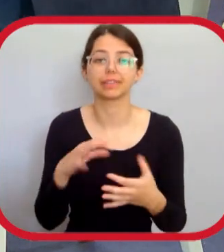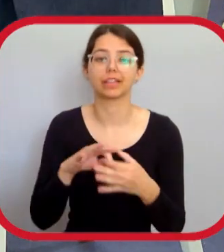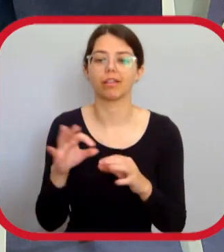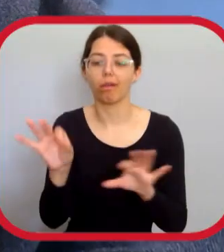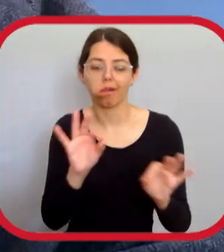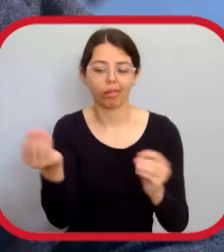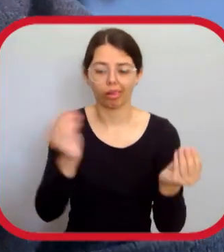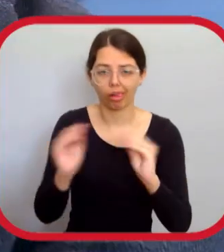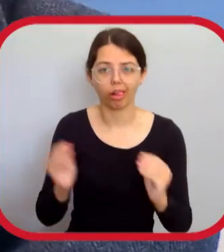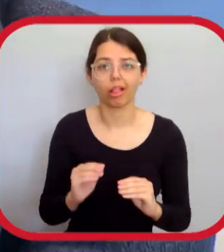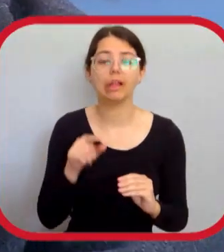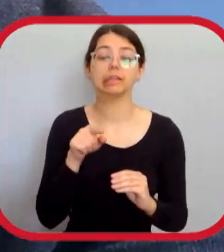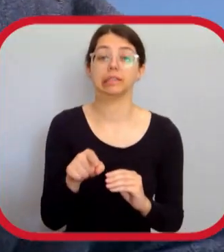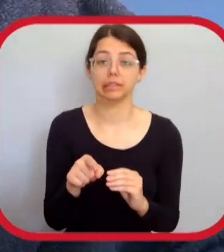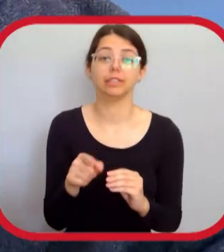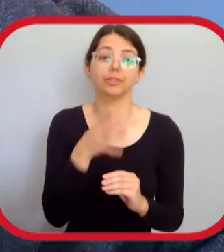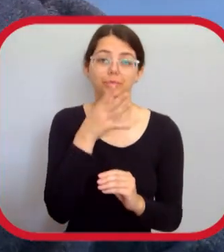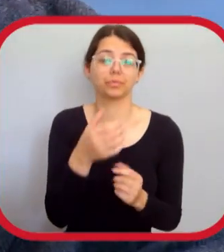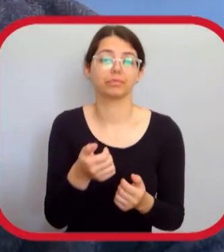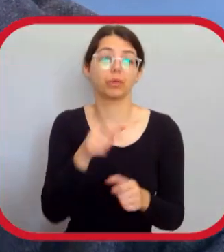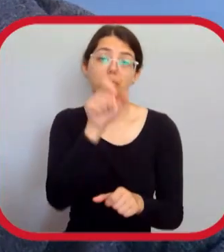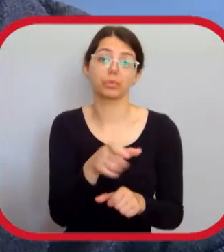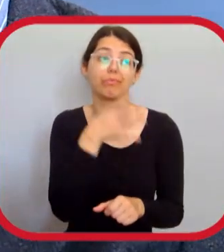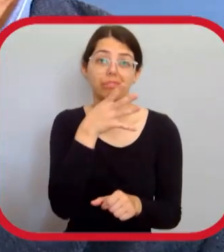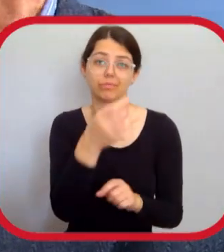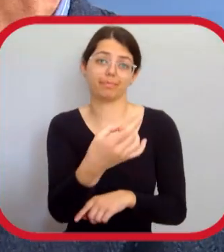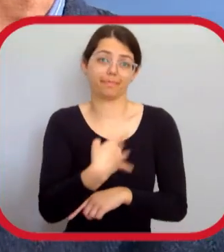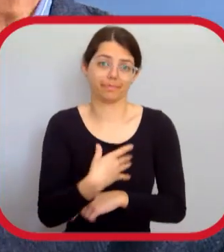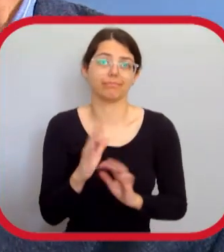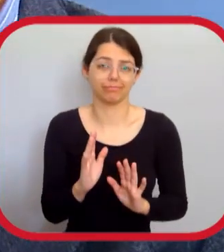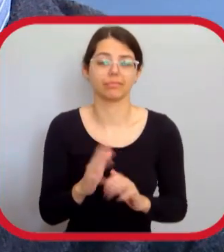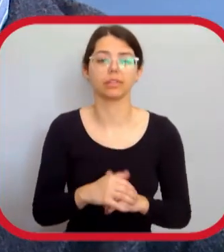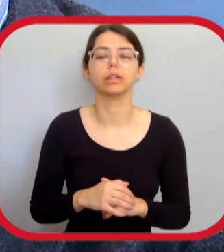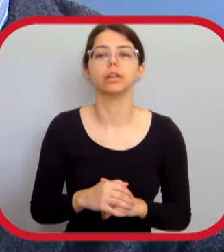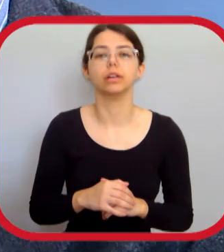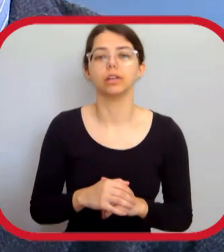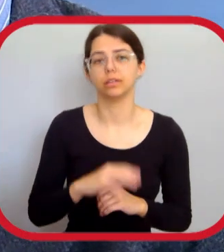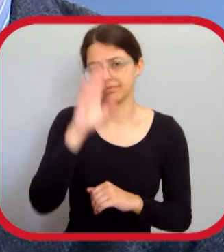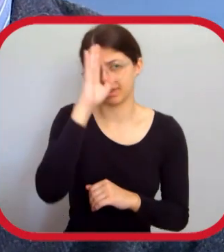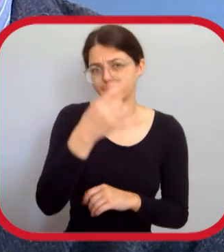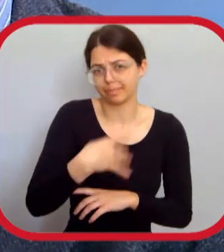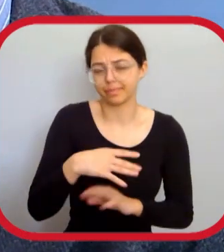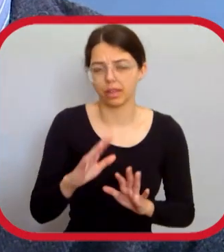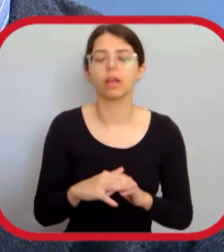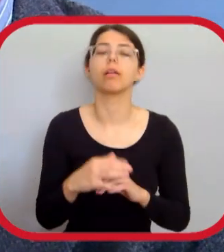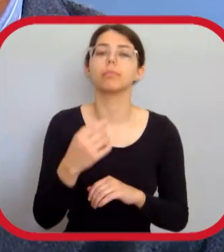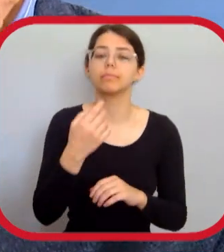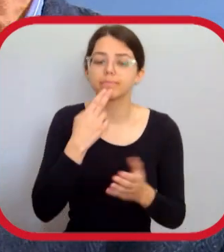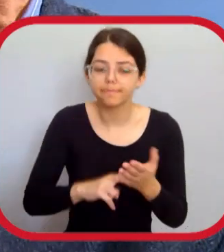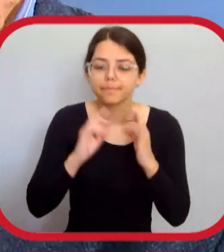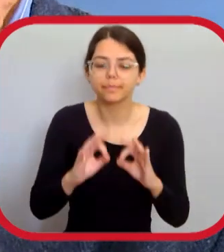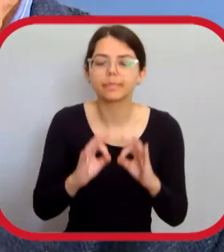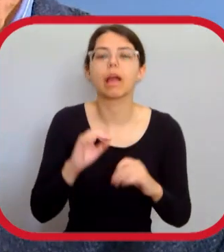retalhos, quem afirmou essa questão, melhor que eu, saberá o que quer dizer. O que efetivamente há é